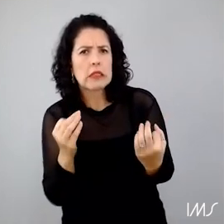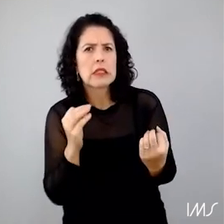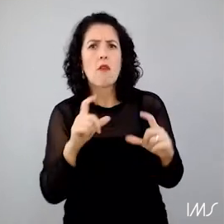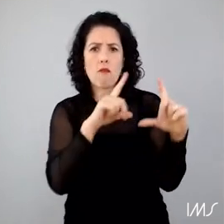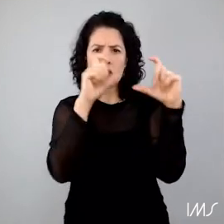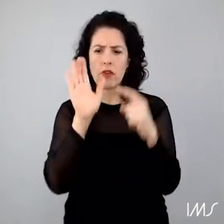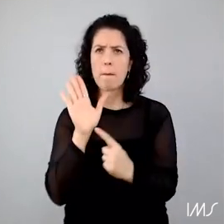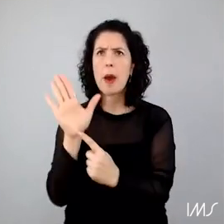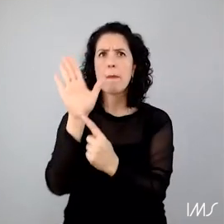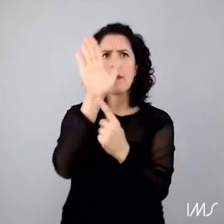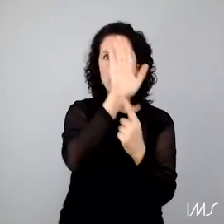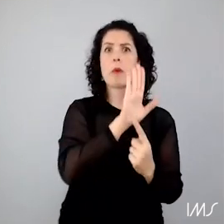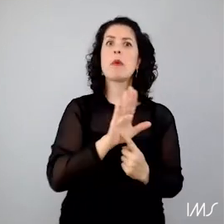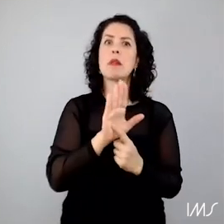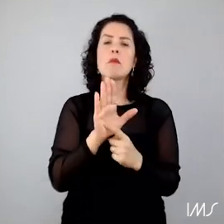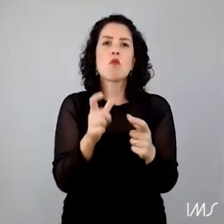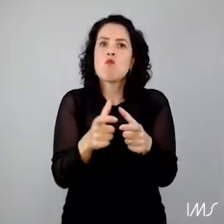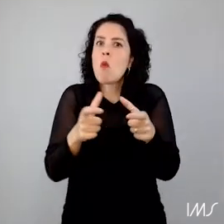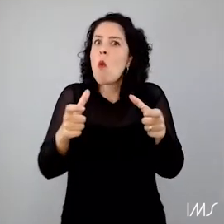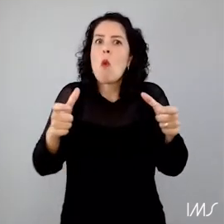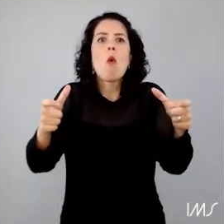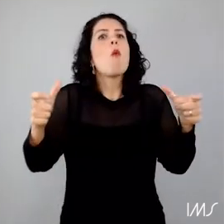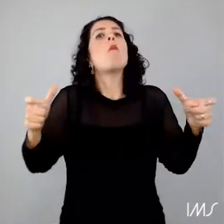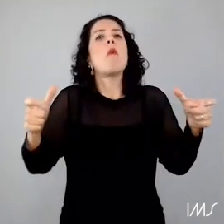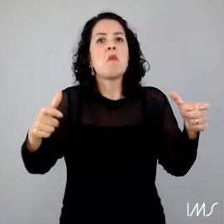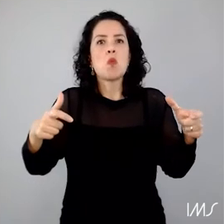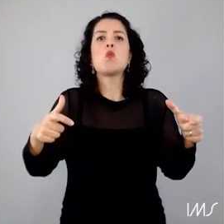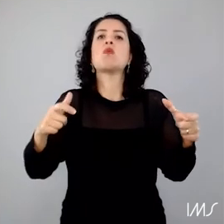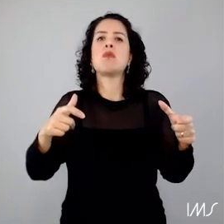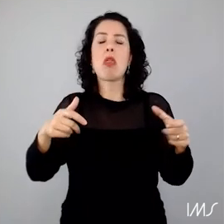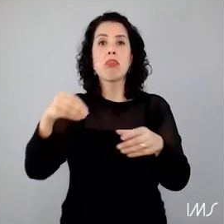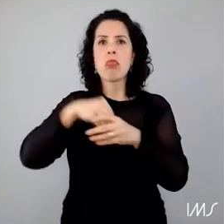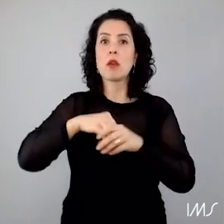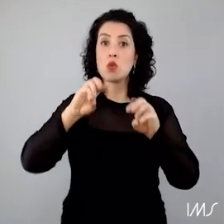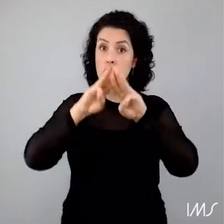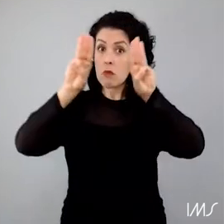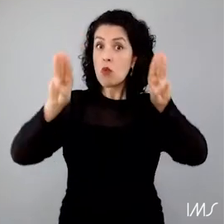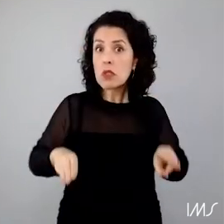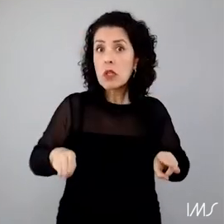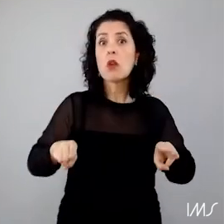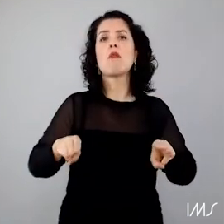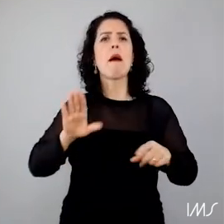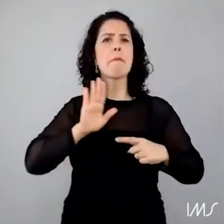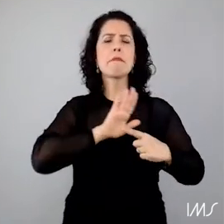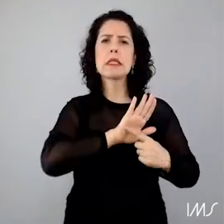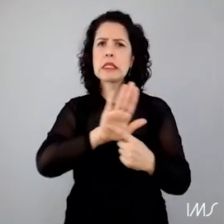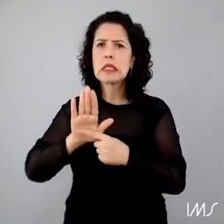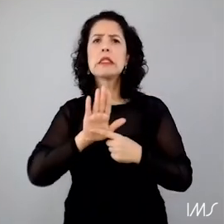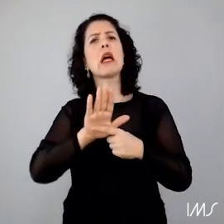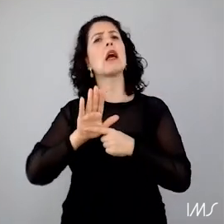que assistem a um crescimento exponencial nos museus,